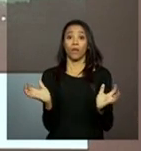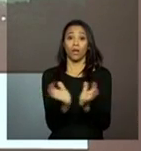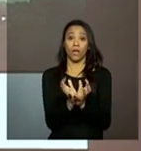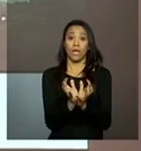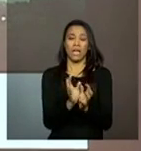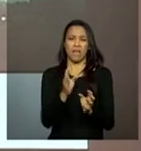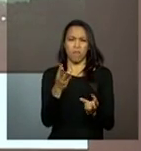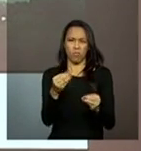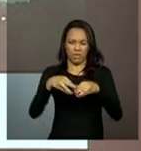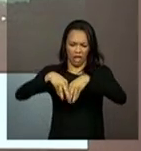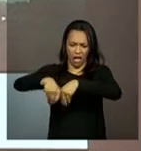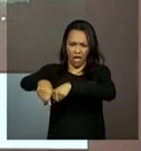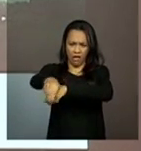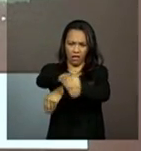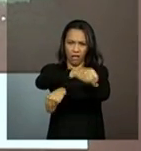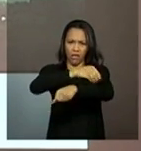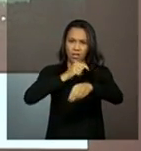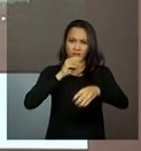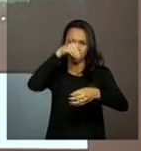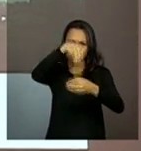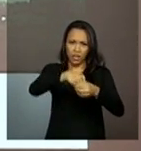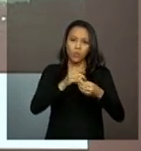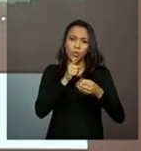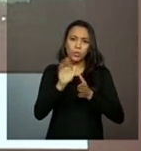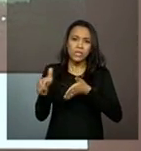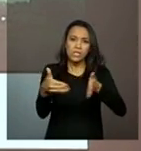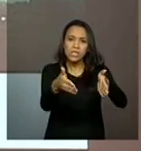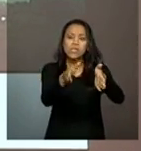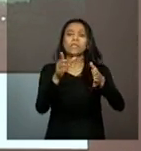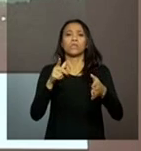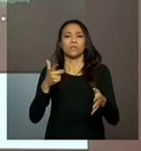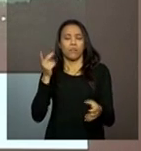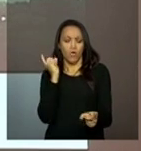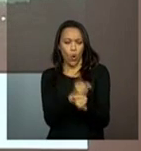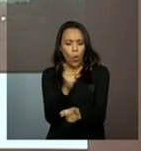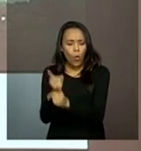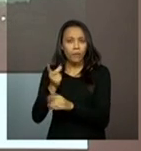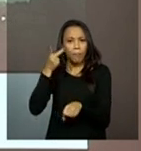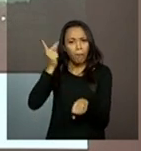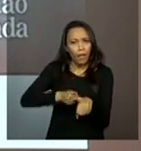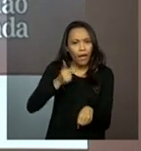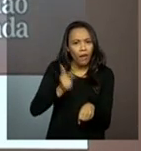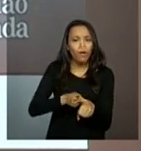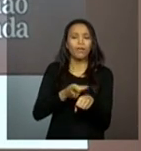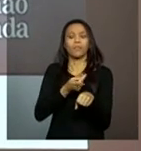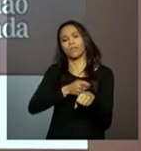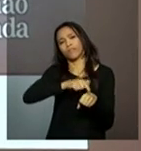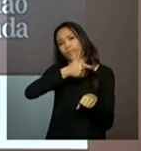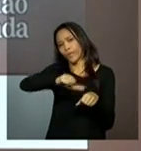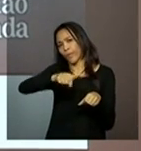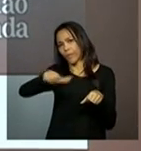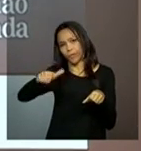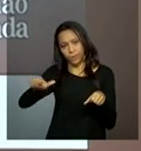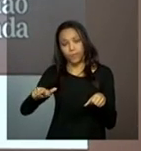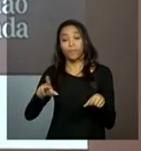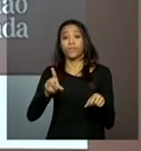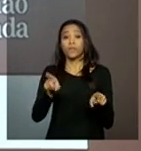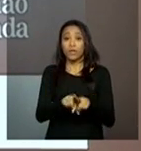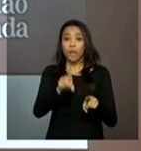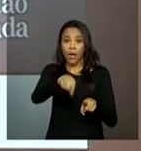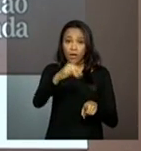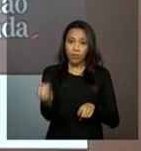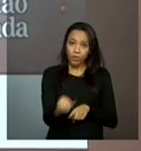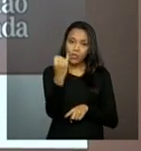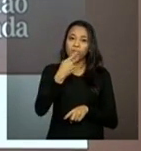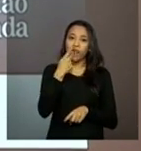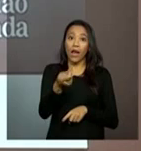nos rios, áreas com muitas pedras, né, com afloramento rochoso e outro, que nós chamamos de outros. É importante também destacar